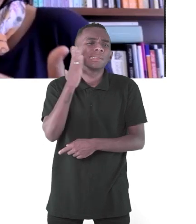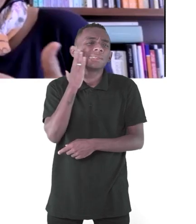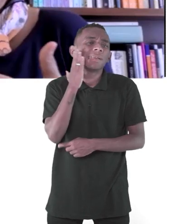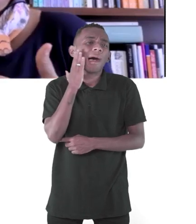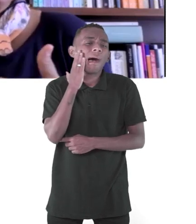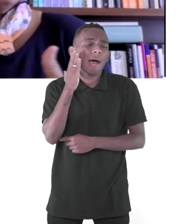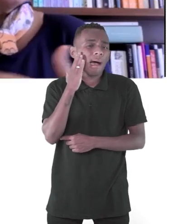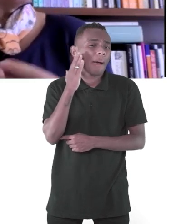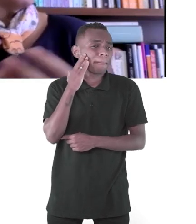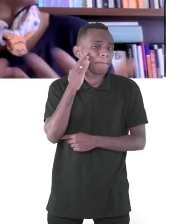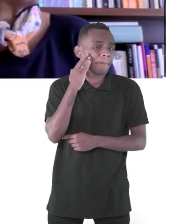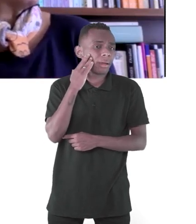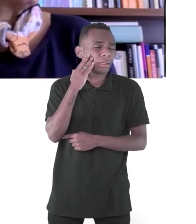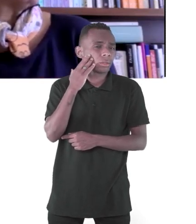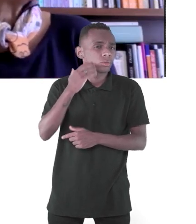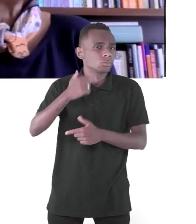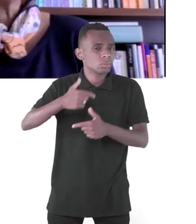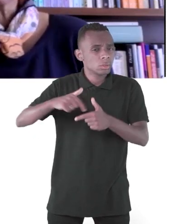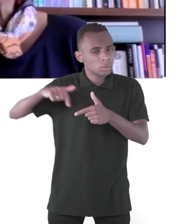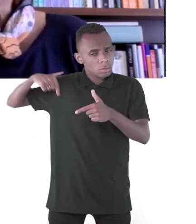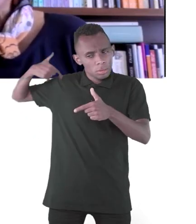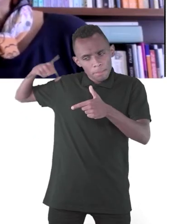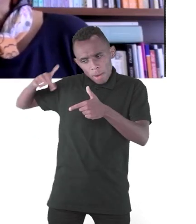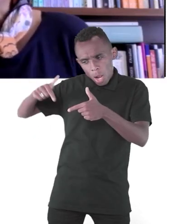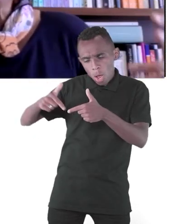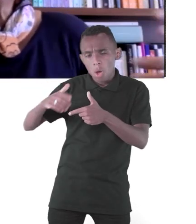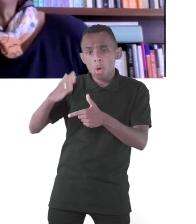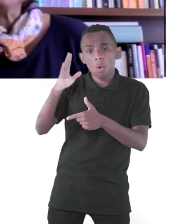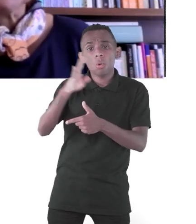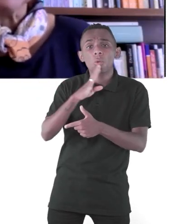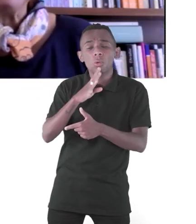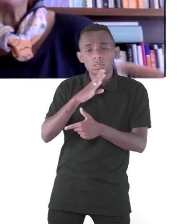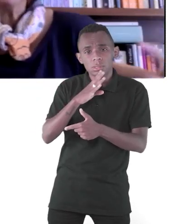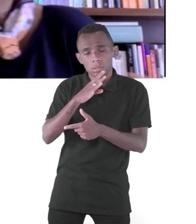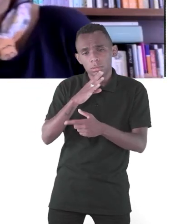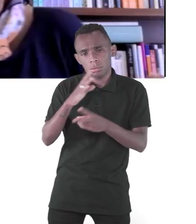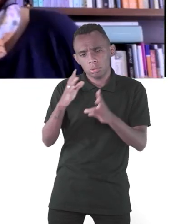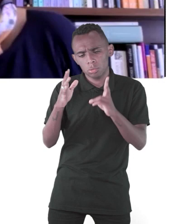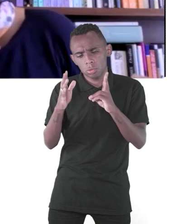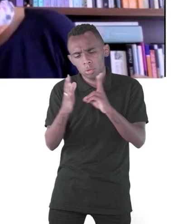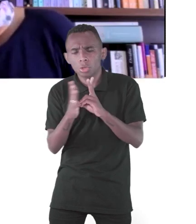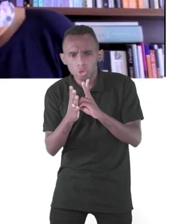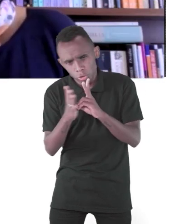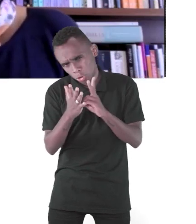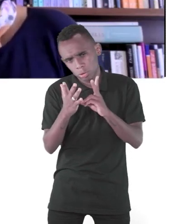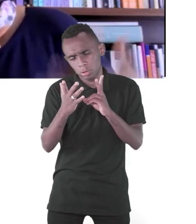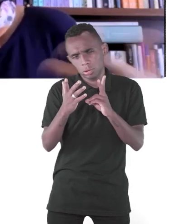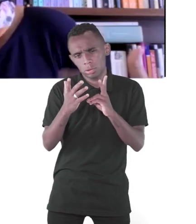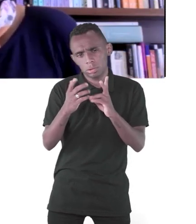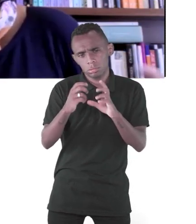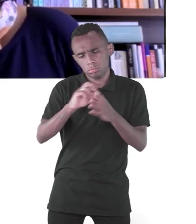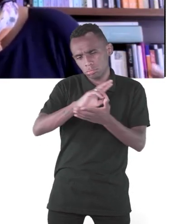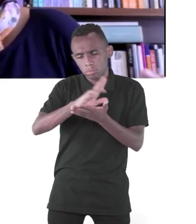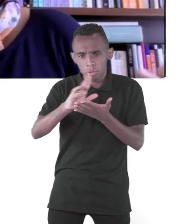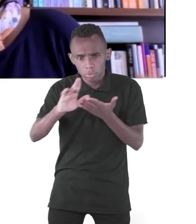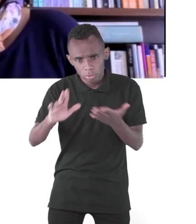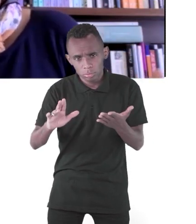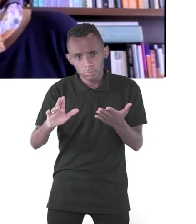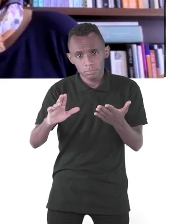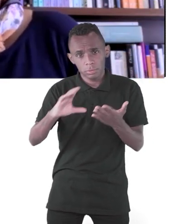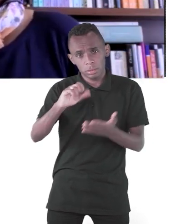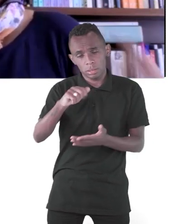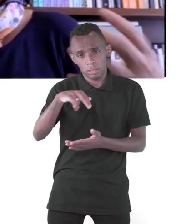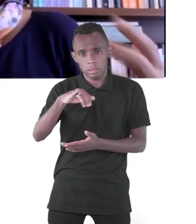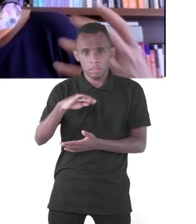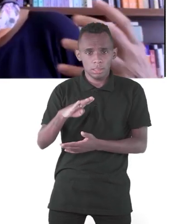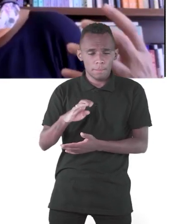reconhece a sua ancestralidade indígena e canibal, né? Nós temos